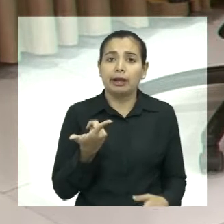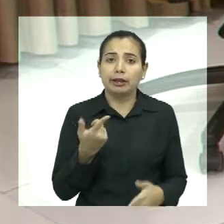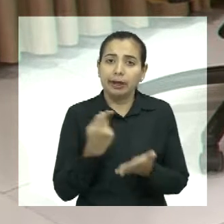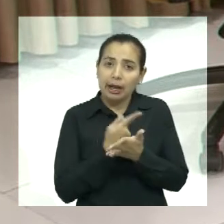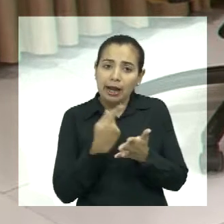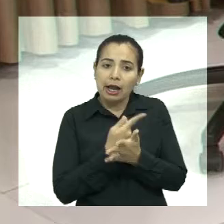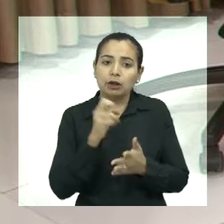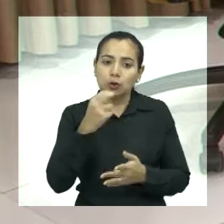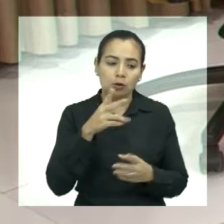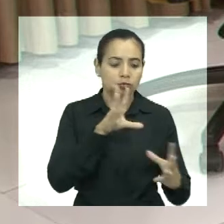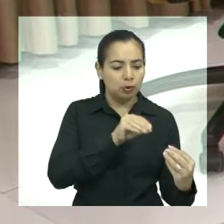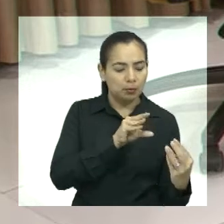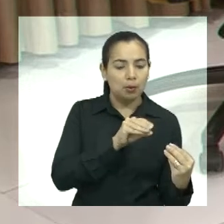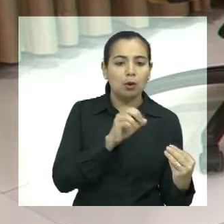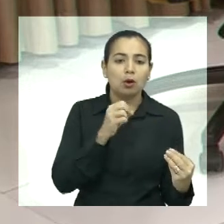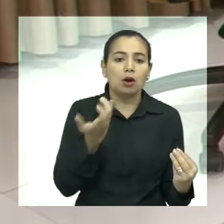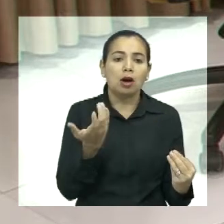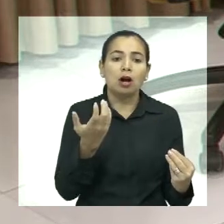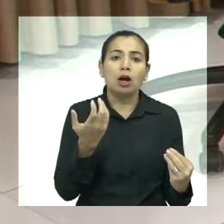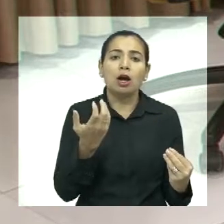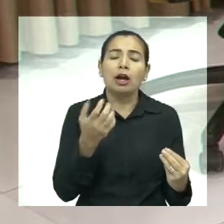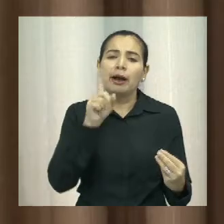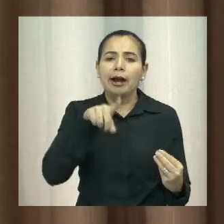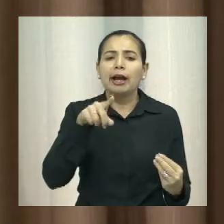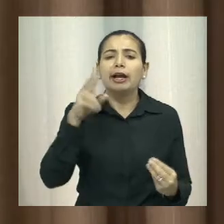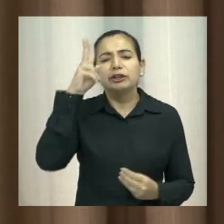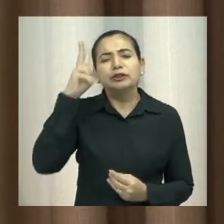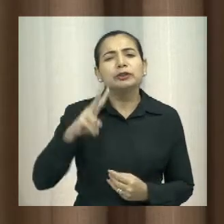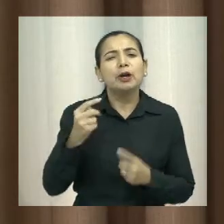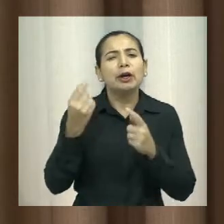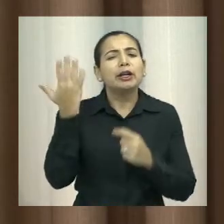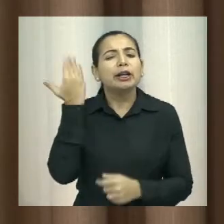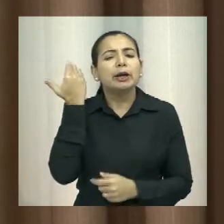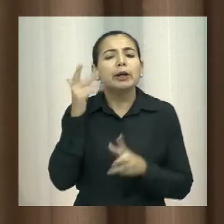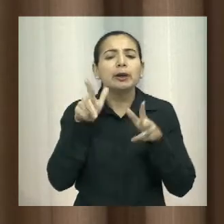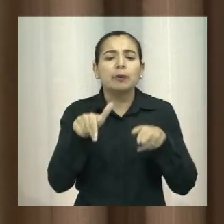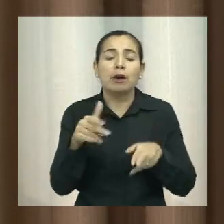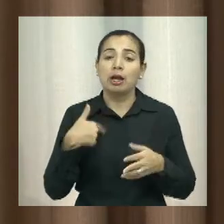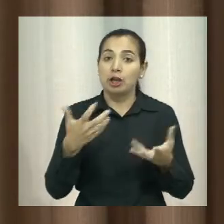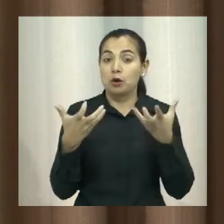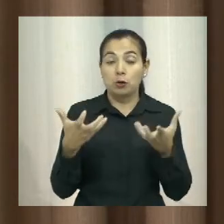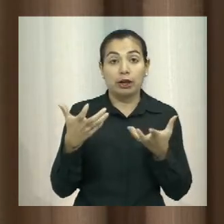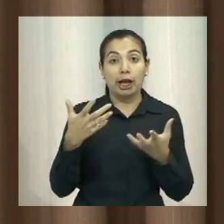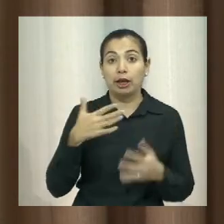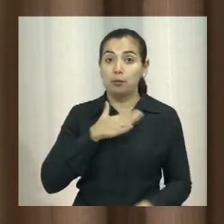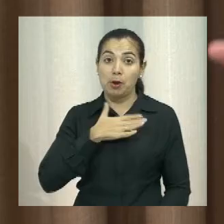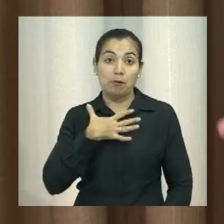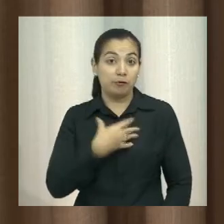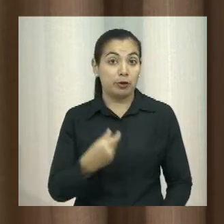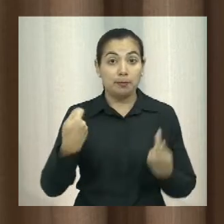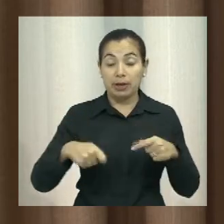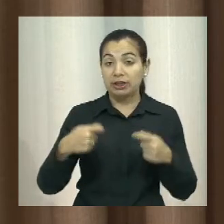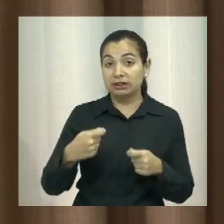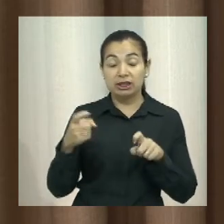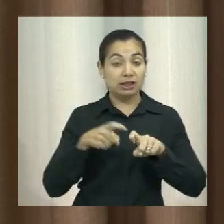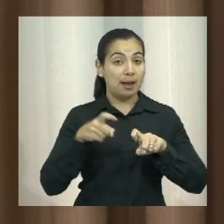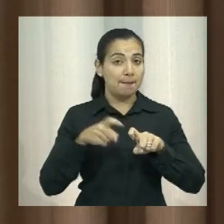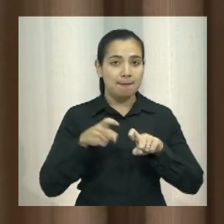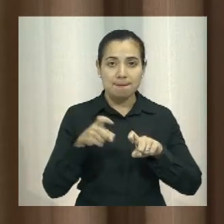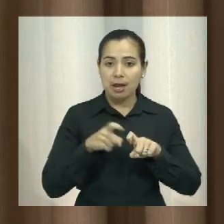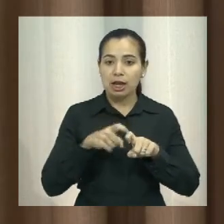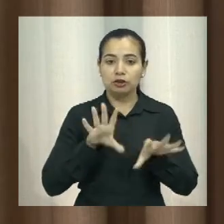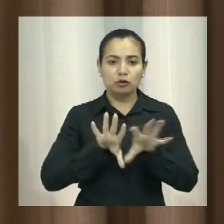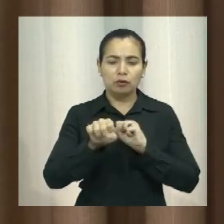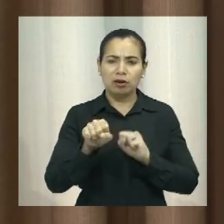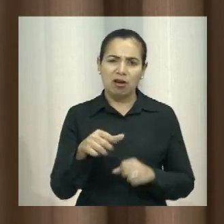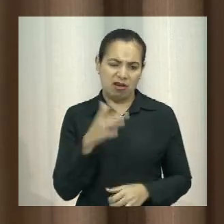por exemplo, aquela simples história de antigamente, não, eu quero que meu filho seja doutor. Aí eu quero que meu filho seja médico. Será que ele